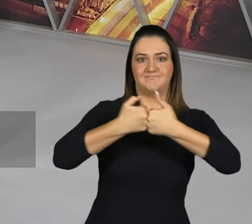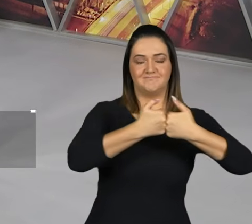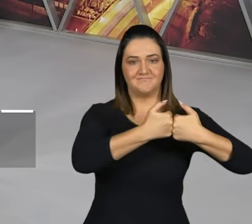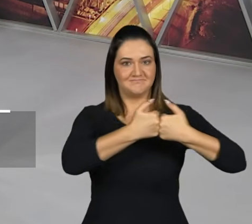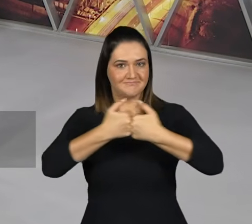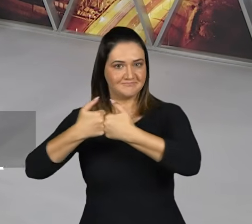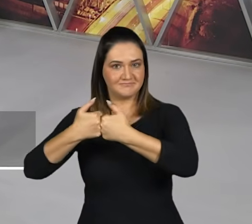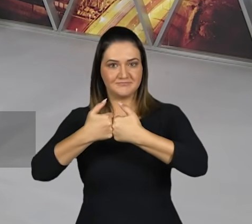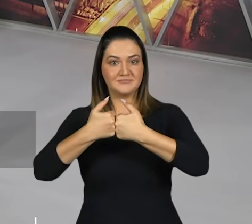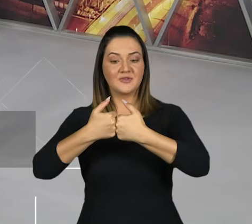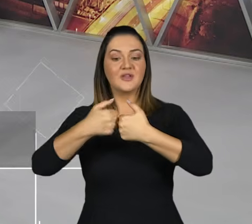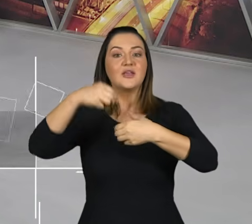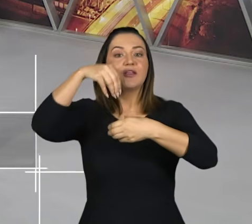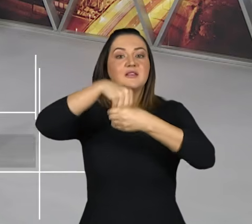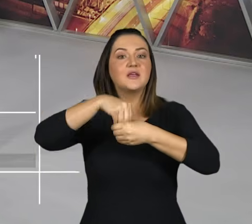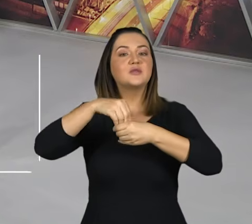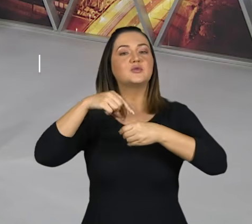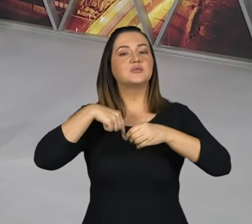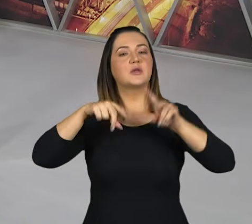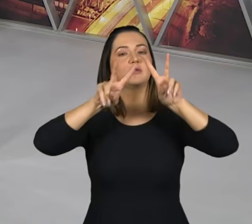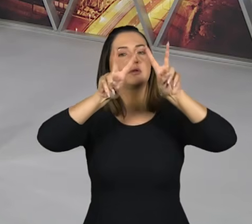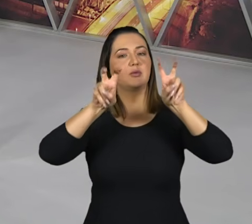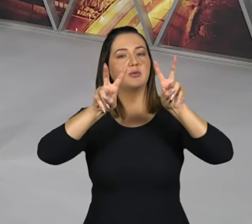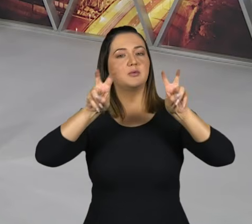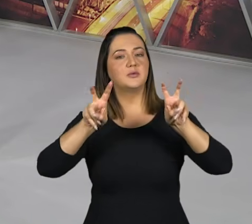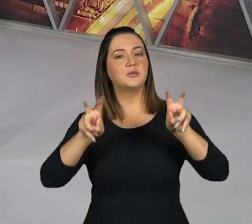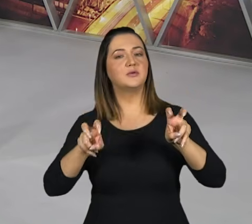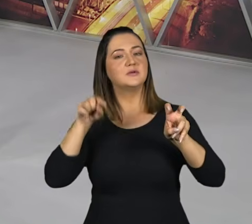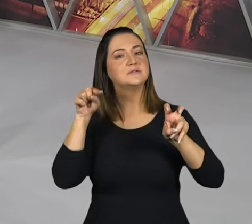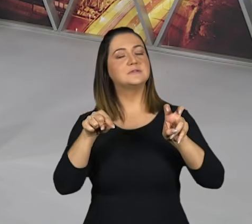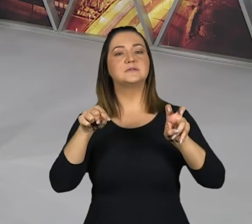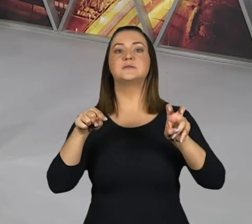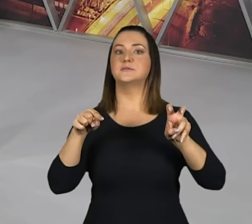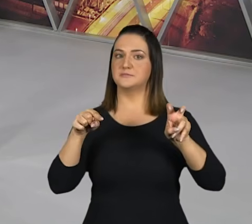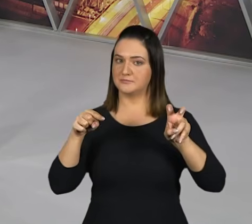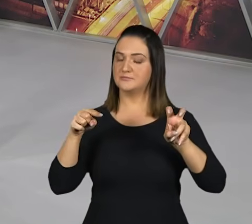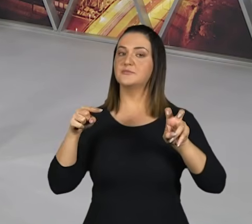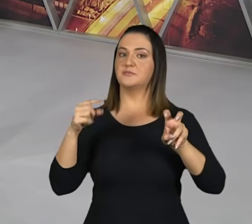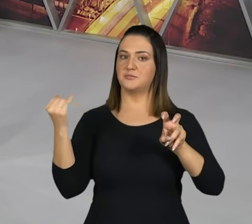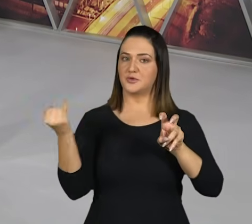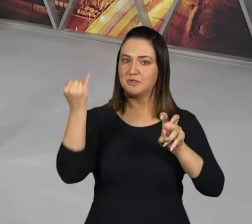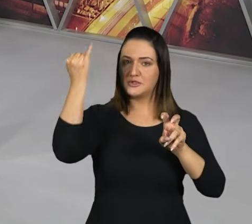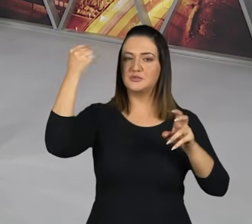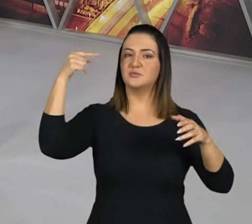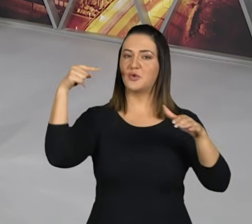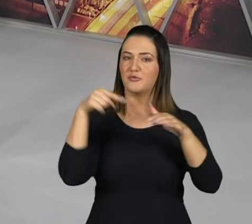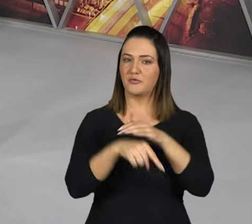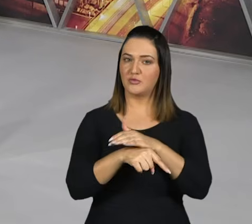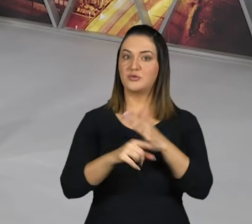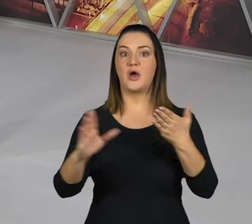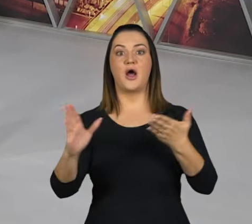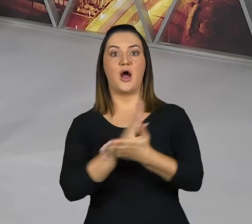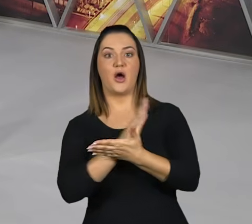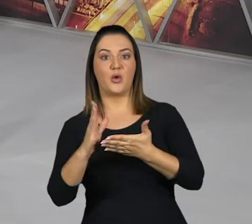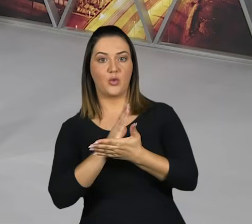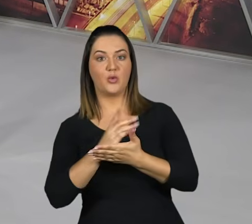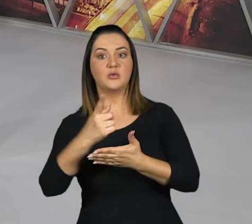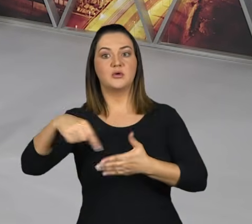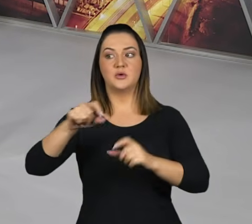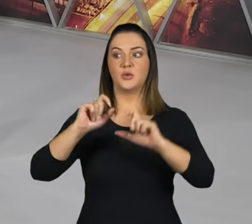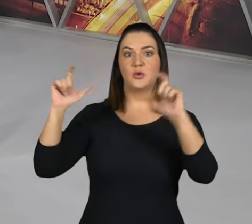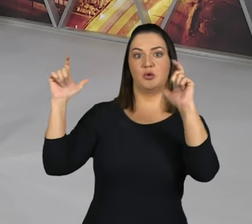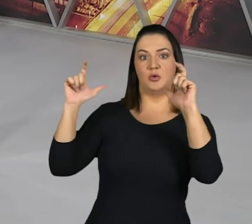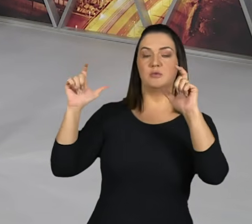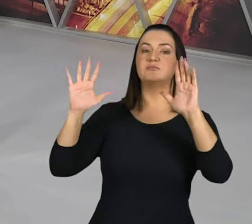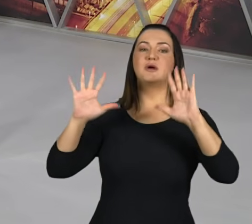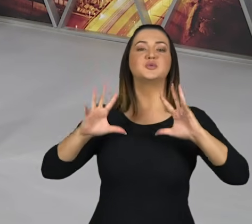grande conflito. E dentro dessa série estamos tratando de assuntos bastante profundos e alguns são polêmicos, mas